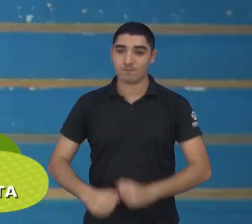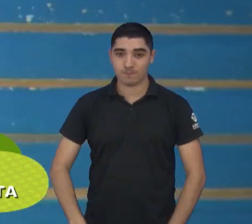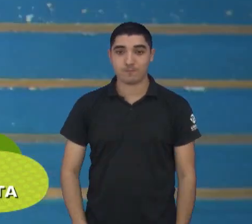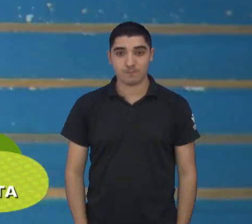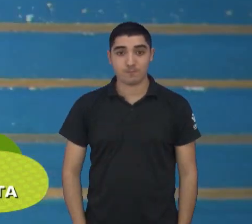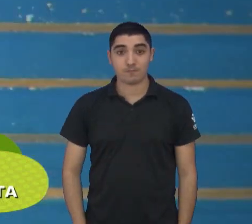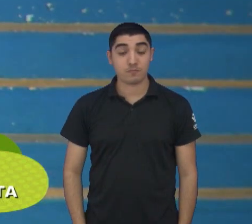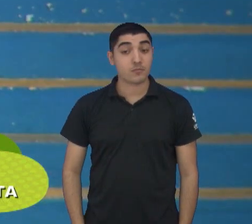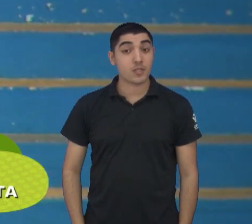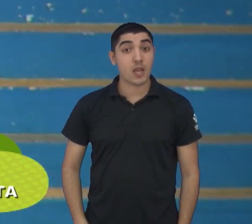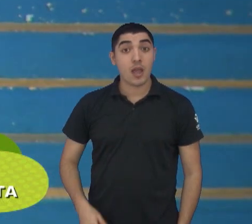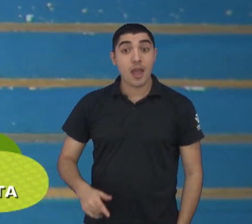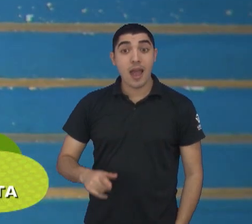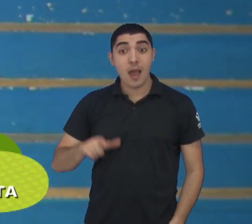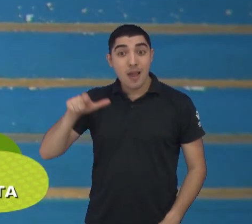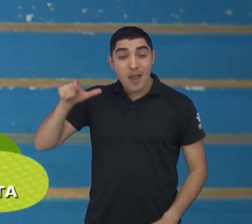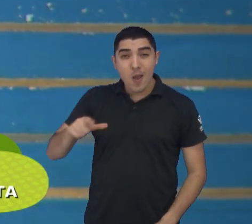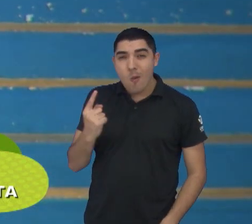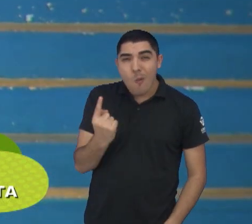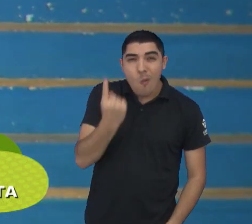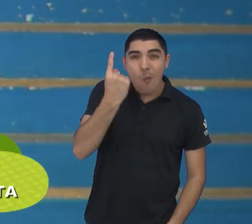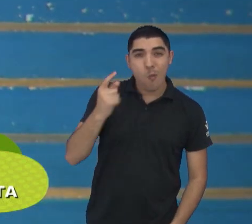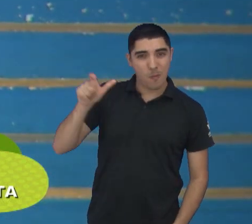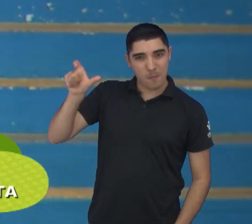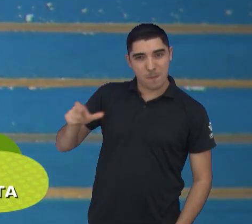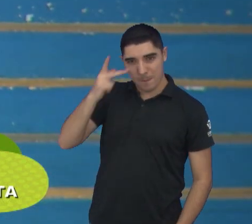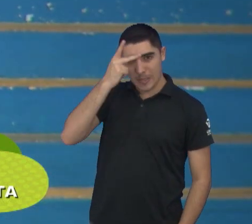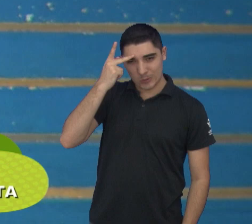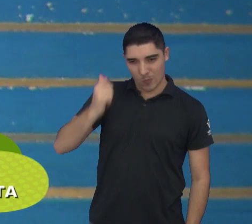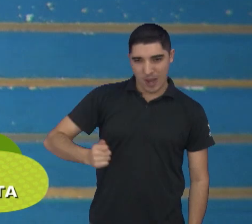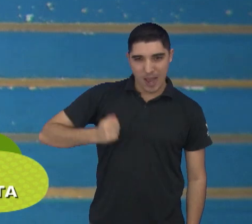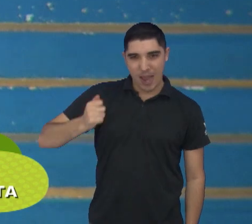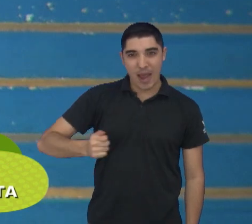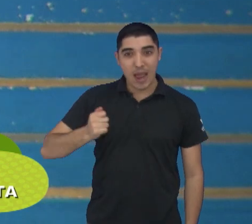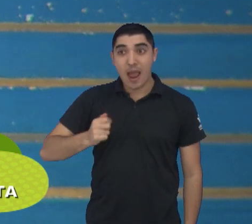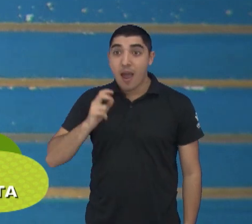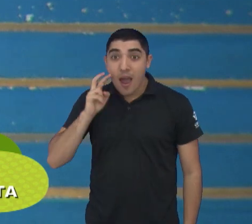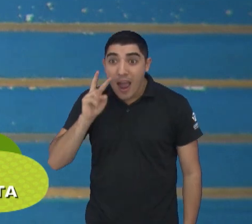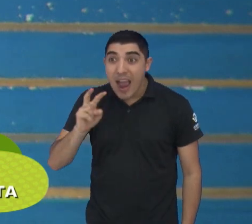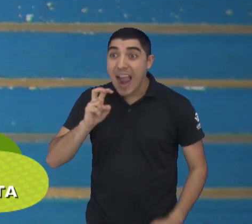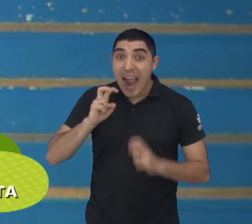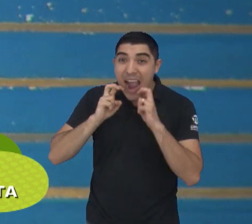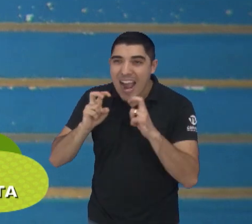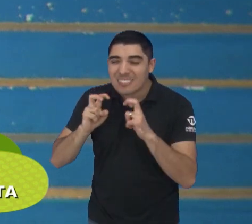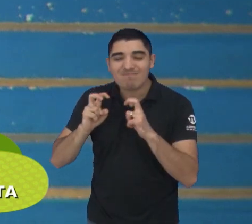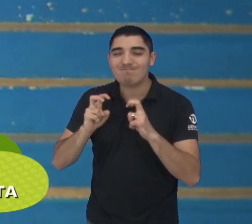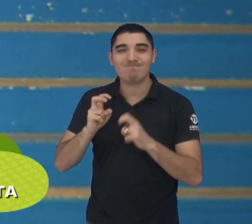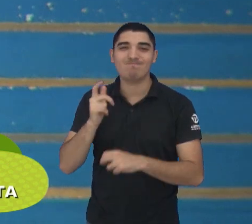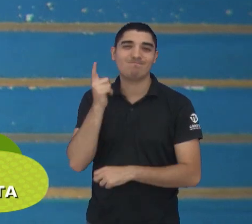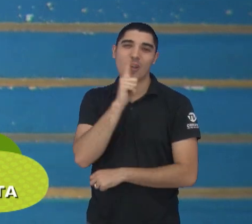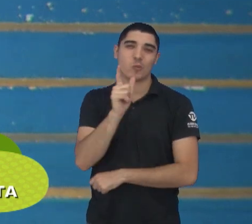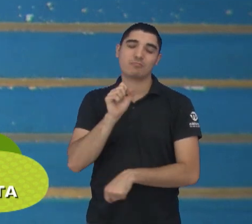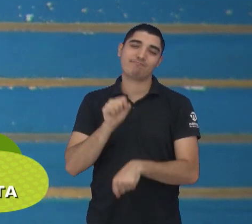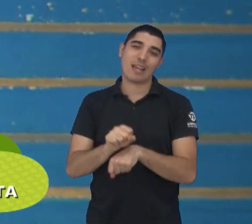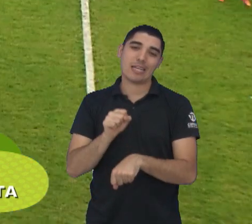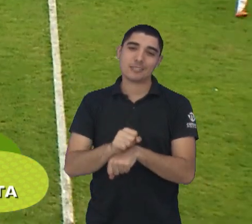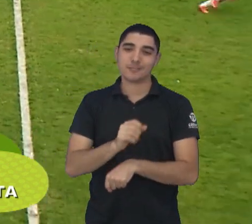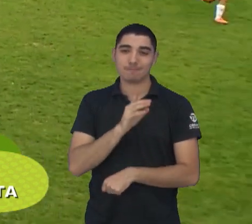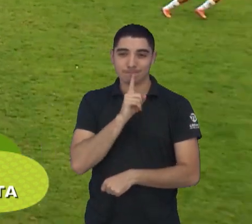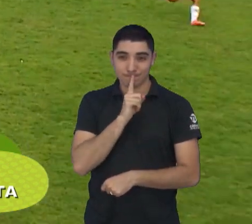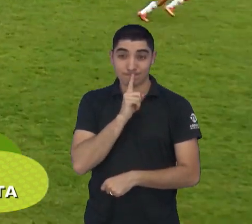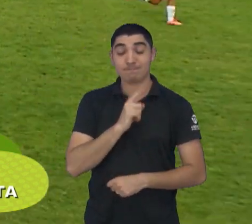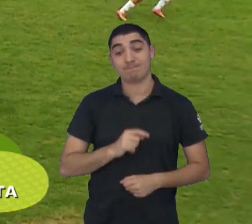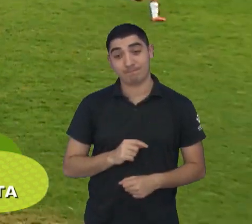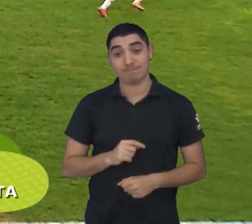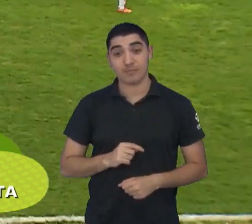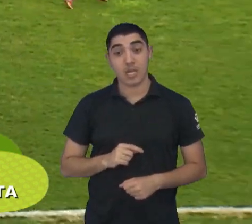O grito de gol do único torcedor da Ferroviária no Martins Pereira ficou entalado na garganta no primeiro tempo.